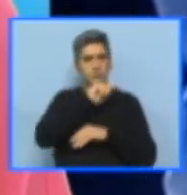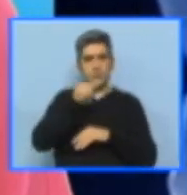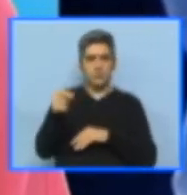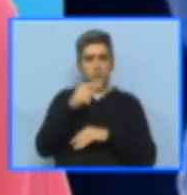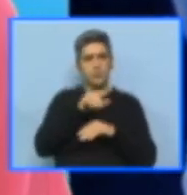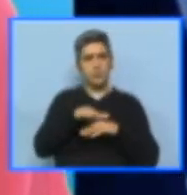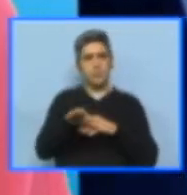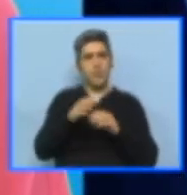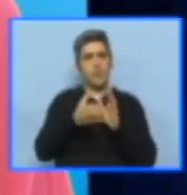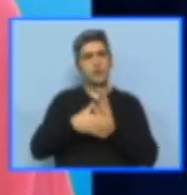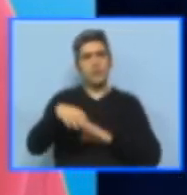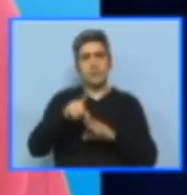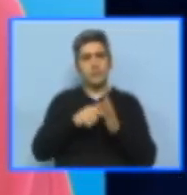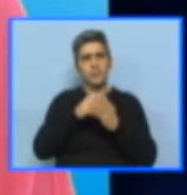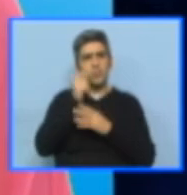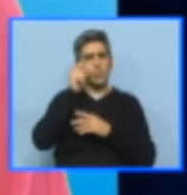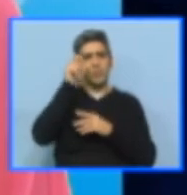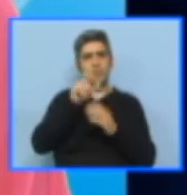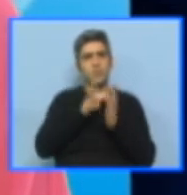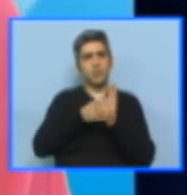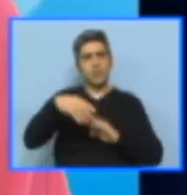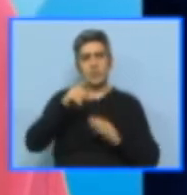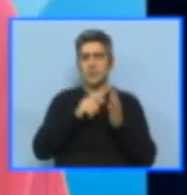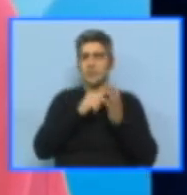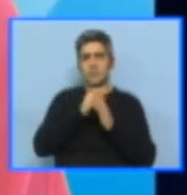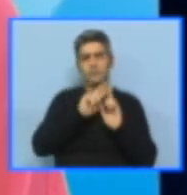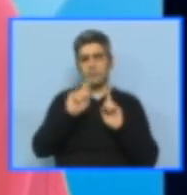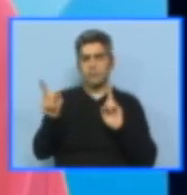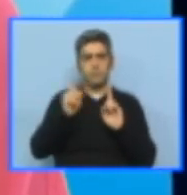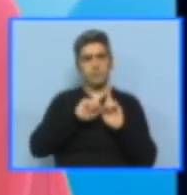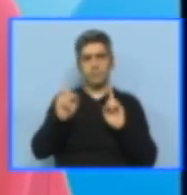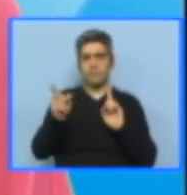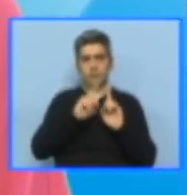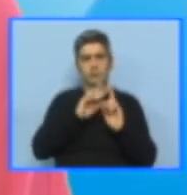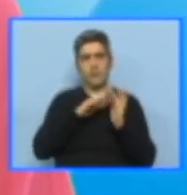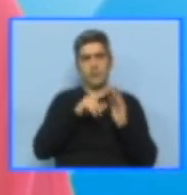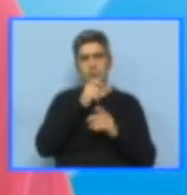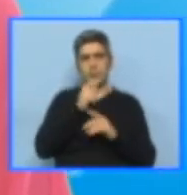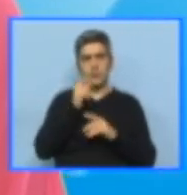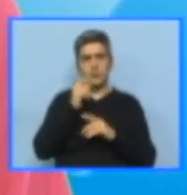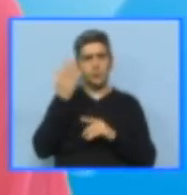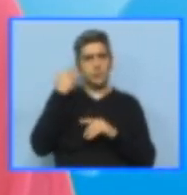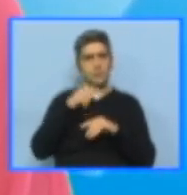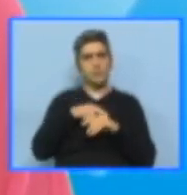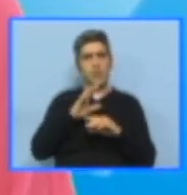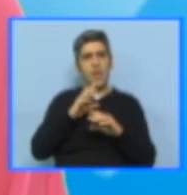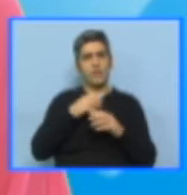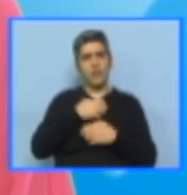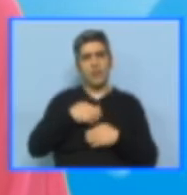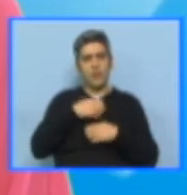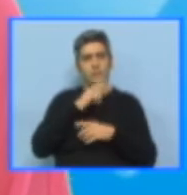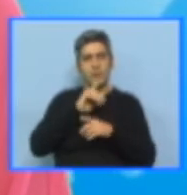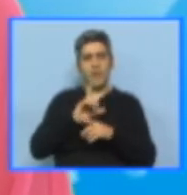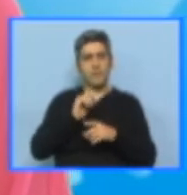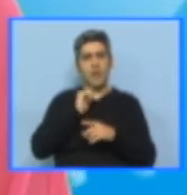o peregrino descalço. Lá vem o homem que vem descalço. E ele fez esta promessa num momento de desespero. O filho